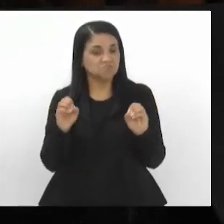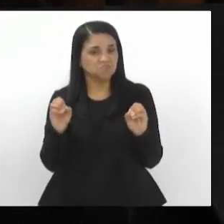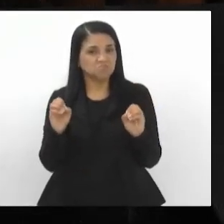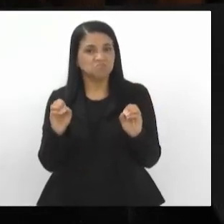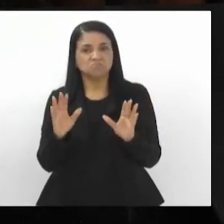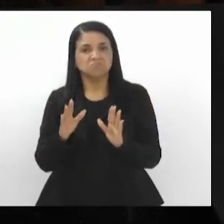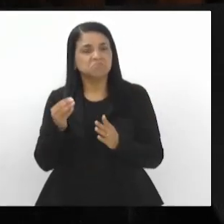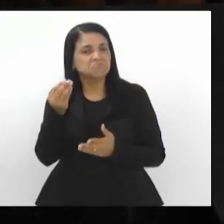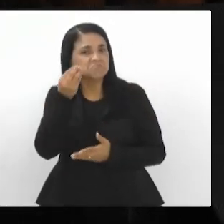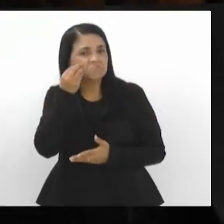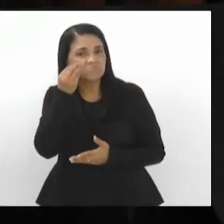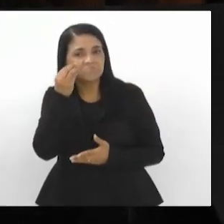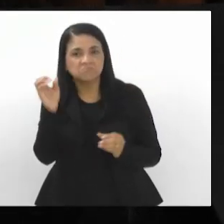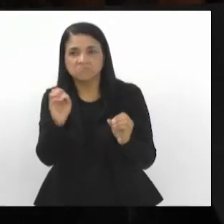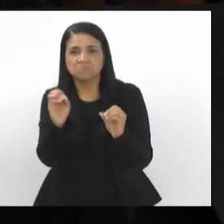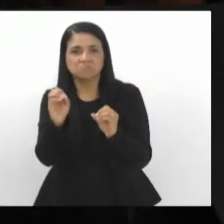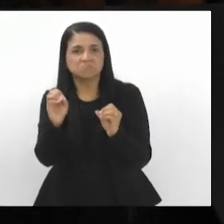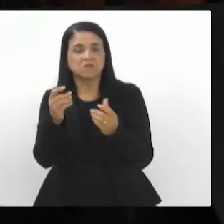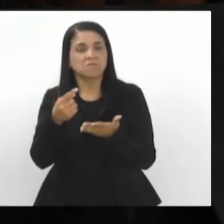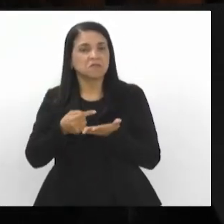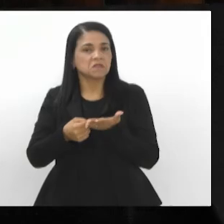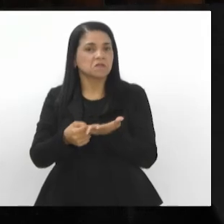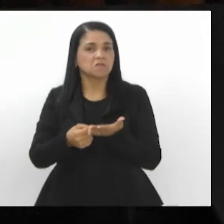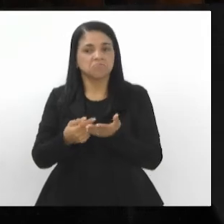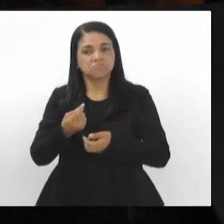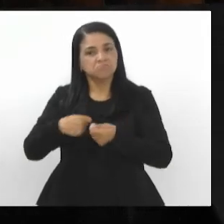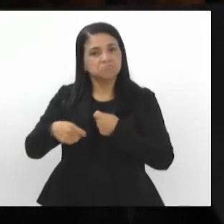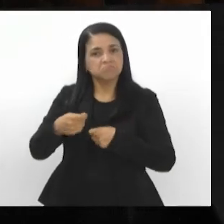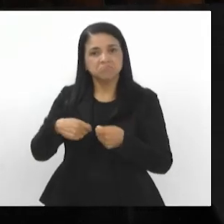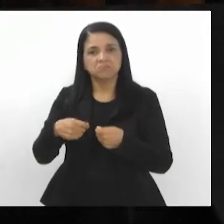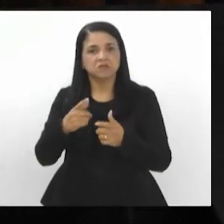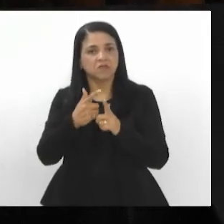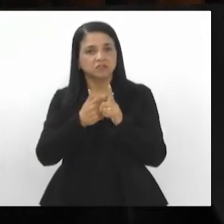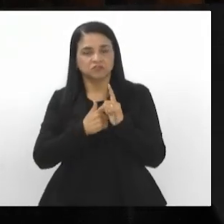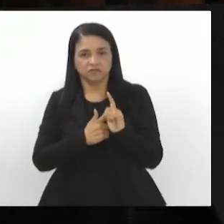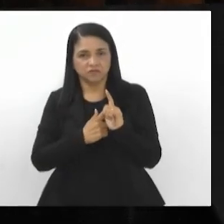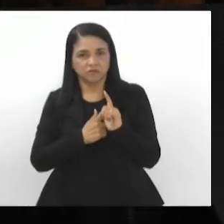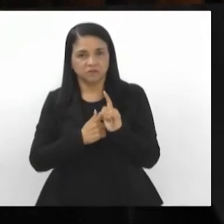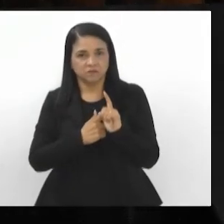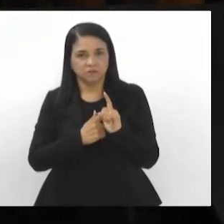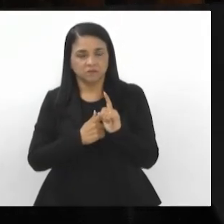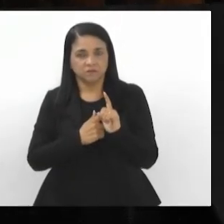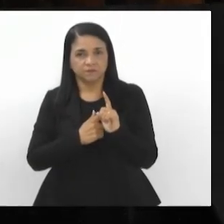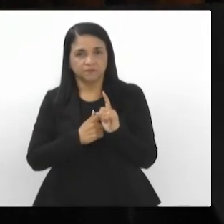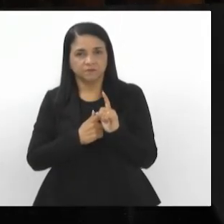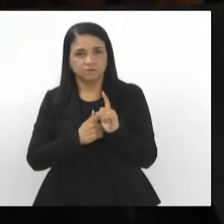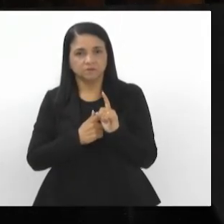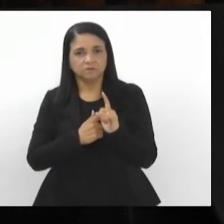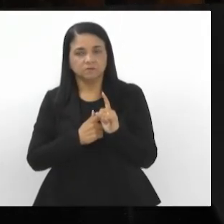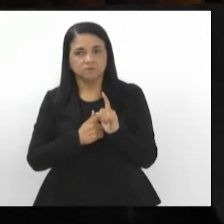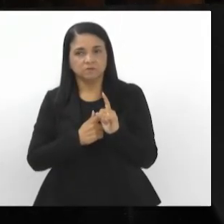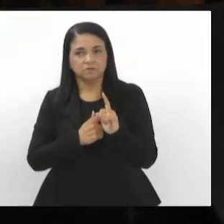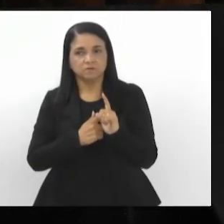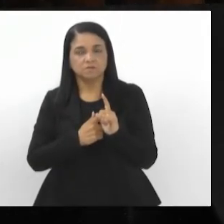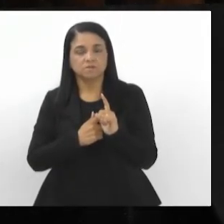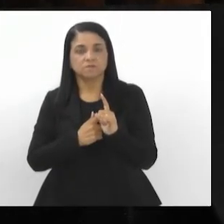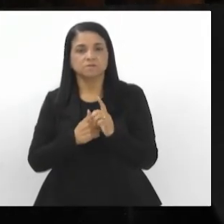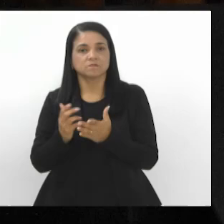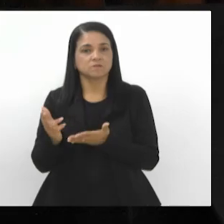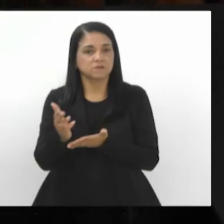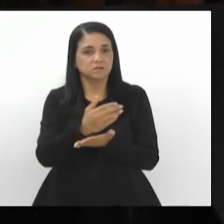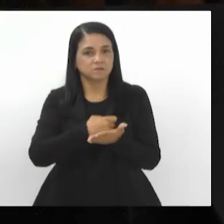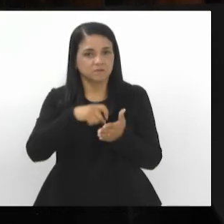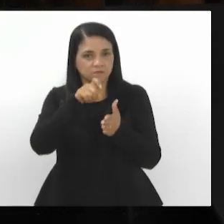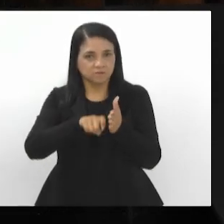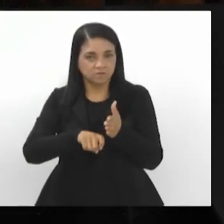de tentativa de renegociação dessa dívida e repactuação do regime de